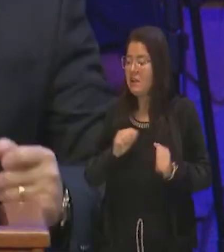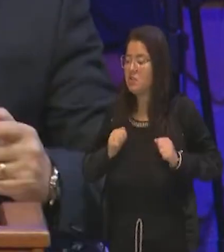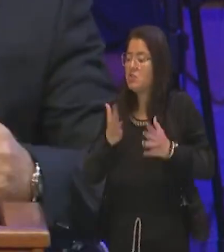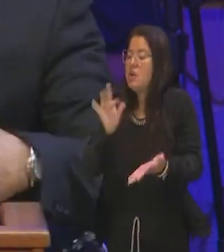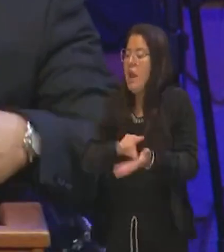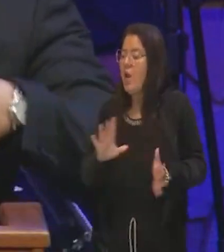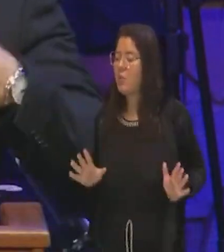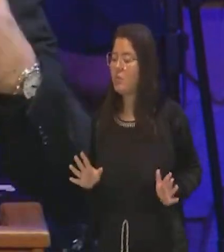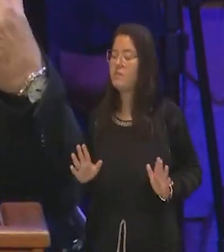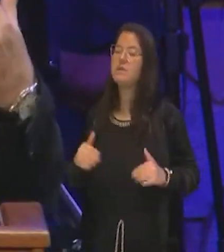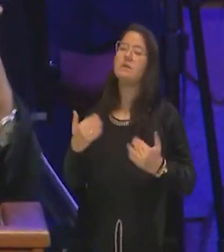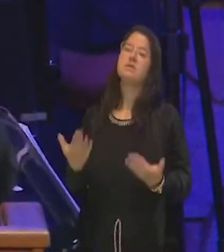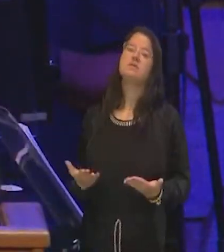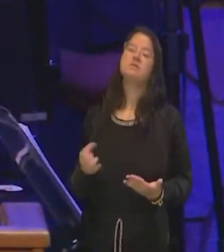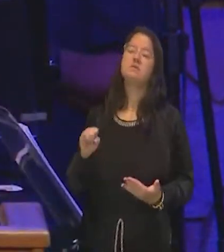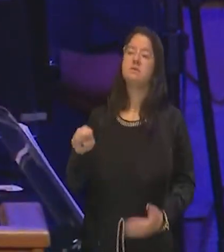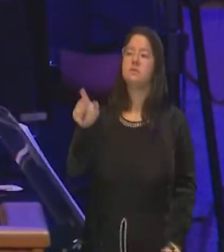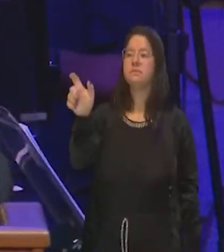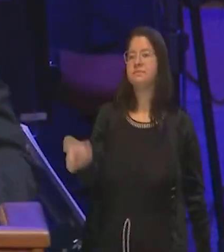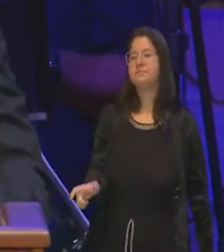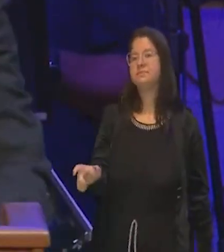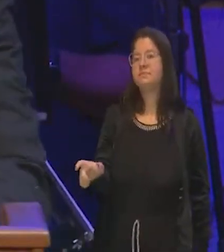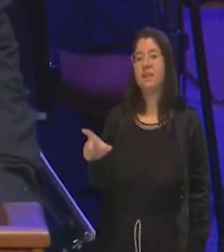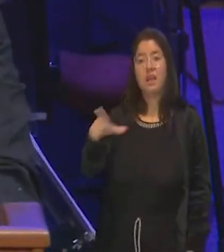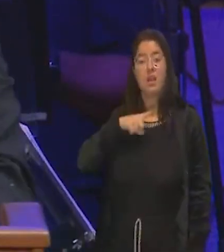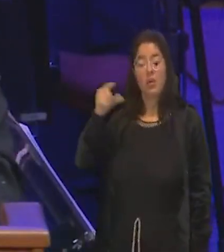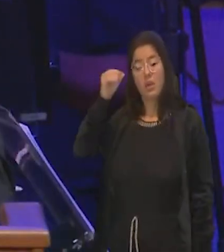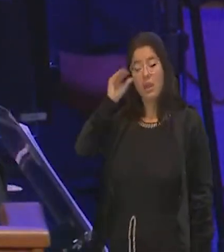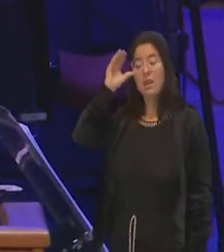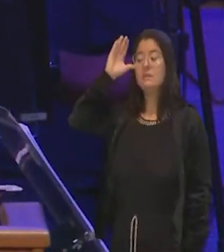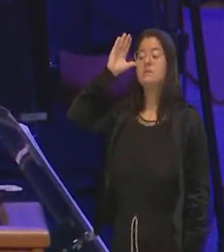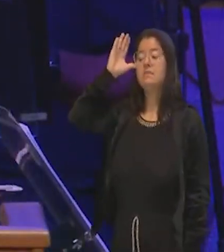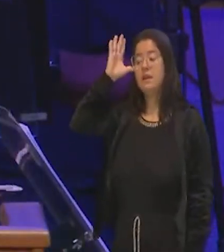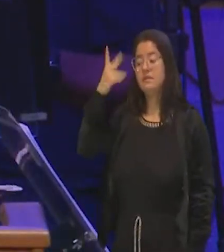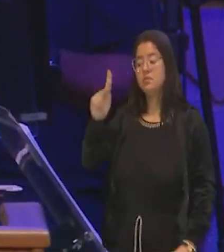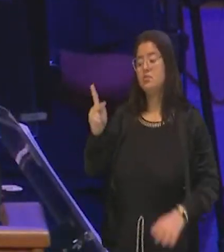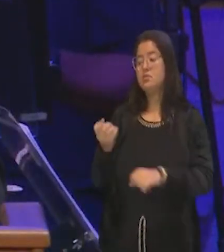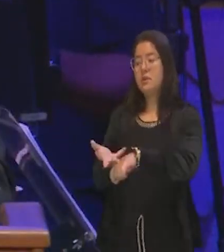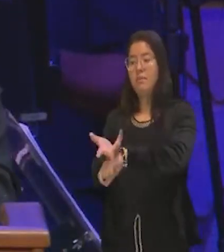se você tinha pleno conhecimento das suas